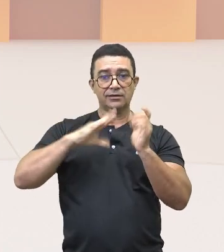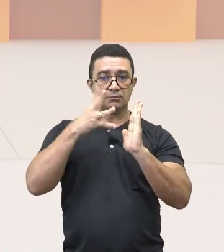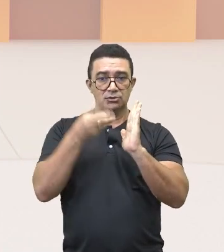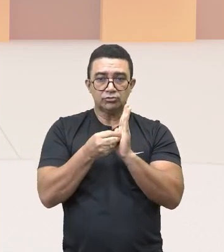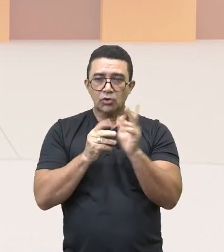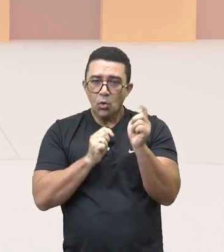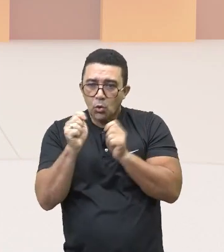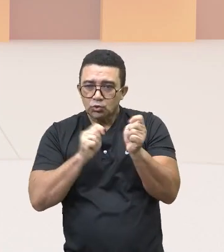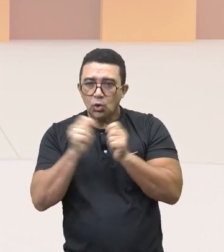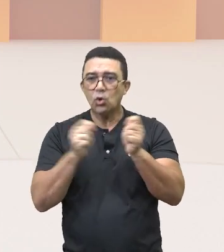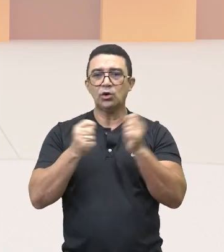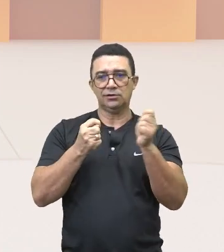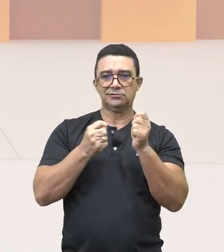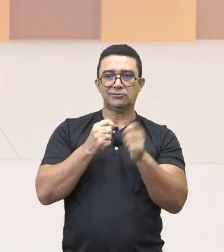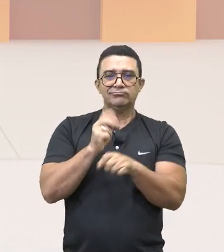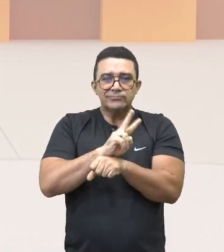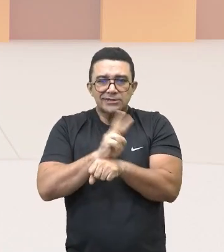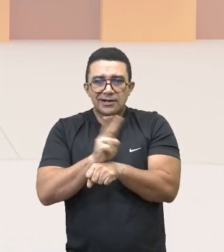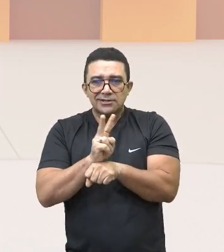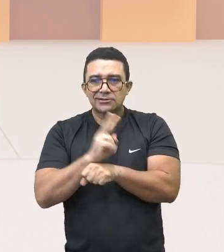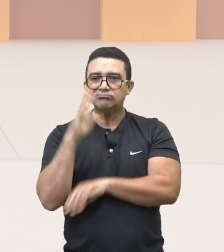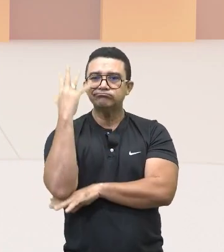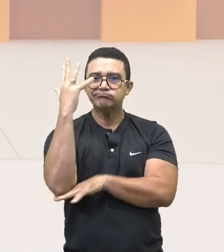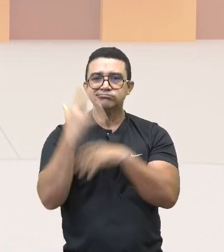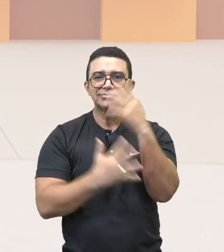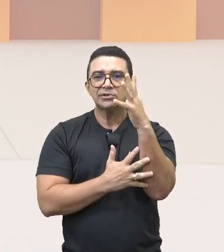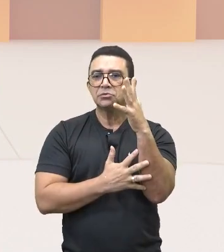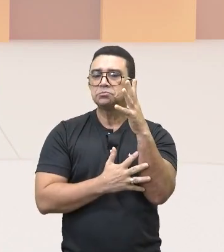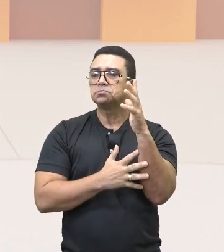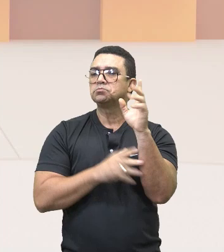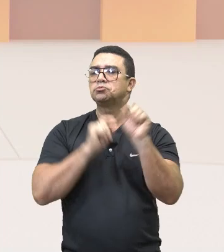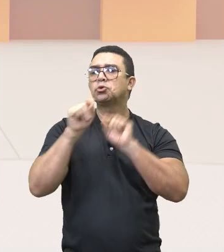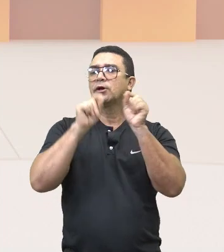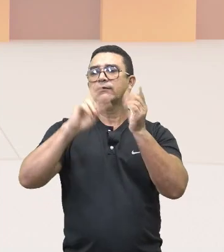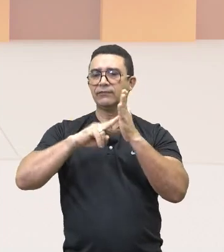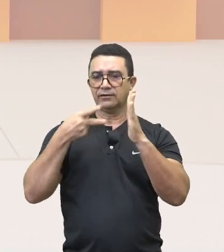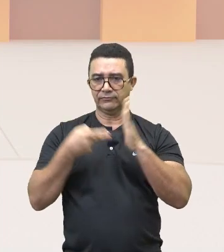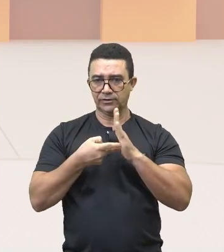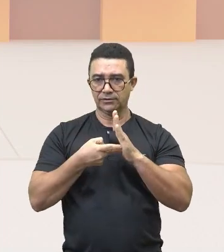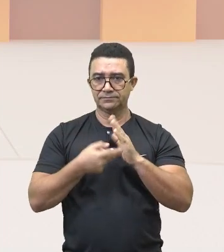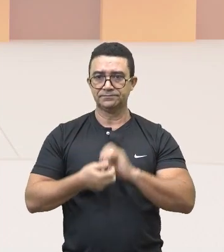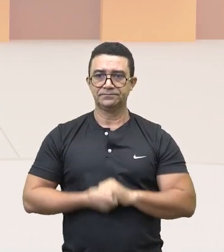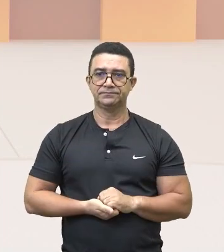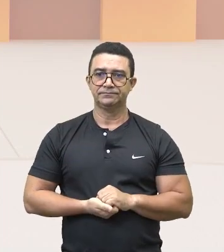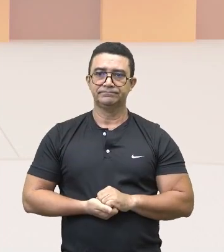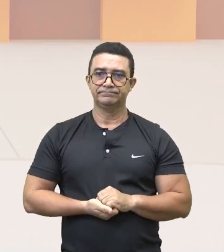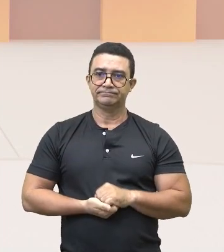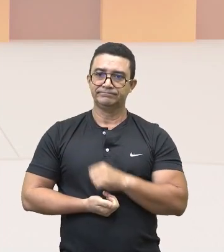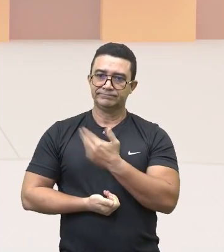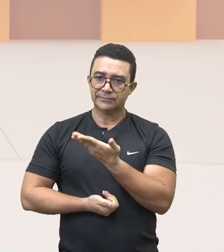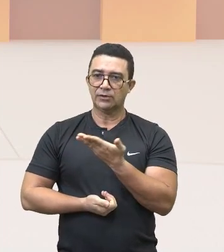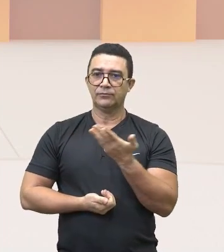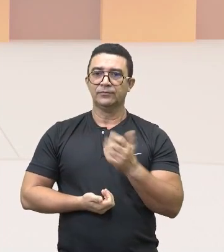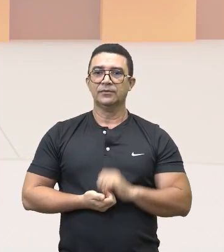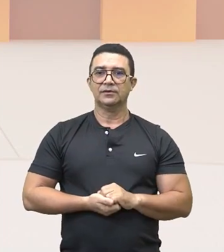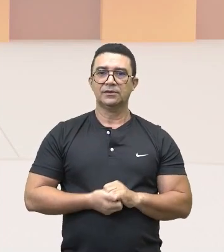a fiscalização ambiental. O que significa isso aqui, né? Na próxima tela a gente vai até ver outras opções. Manejo